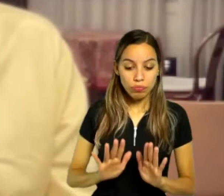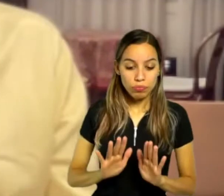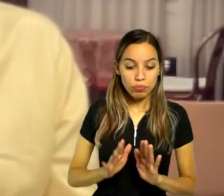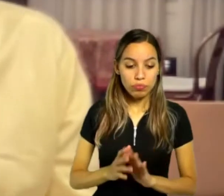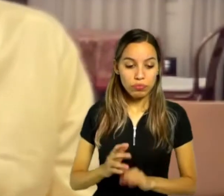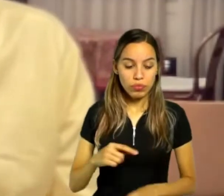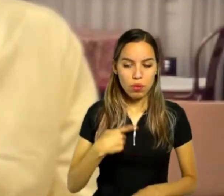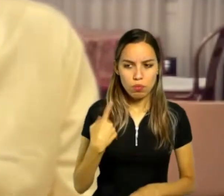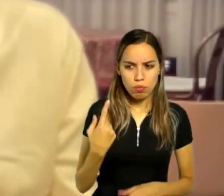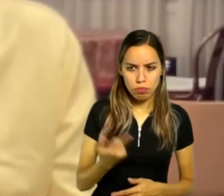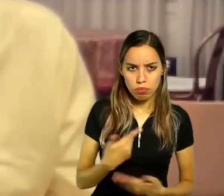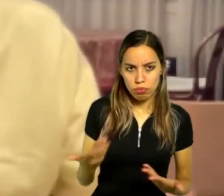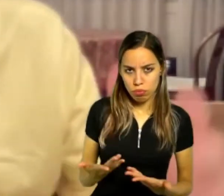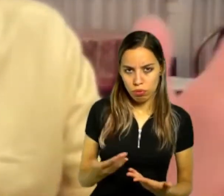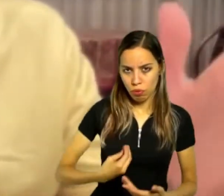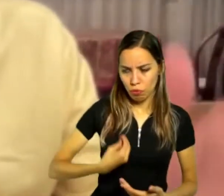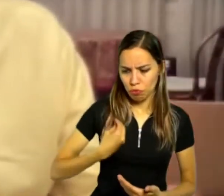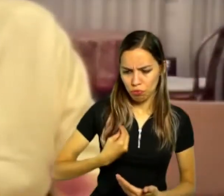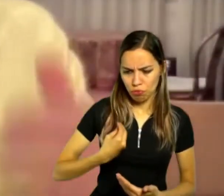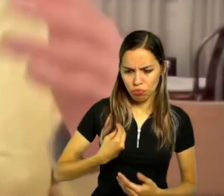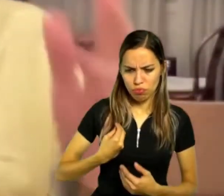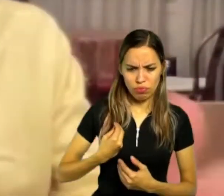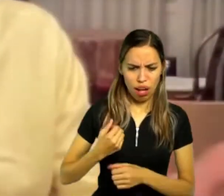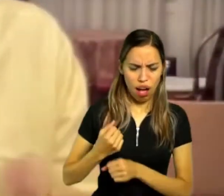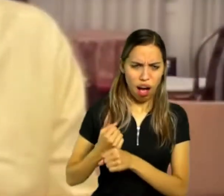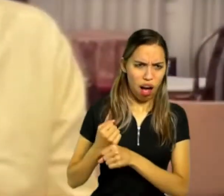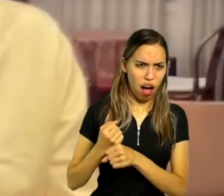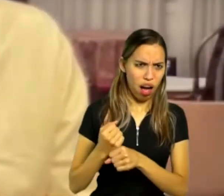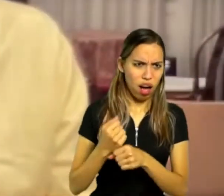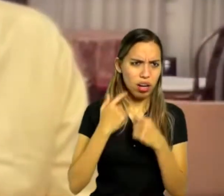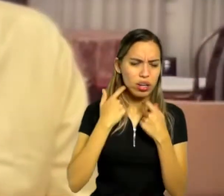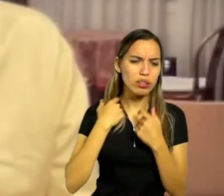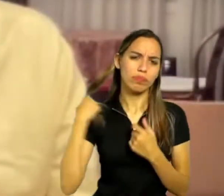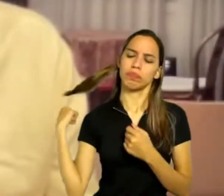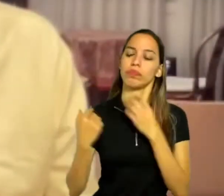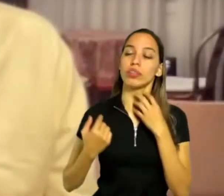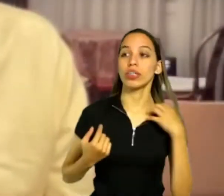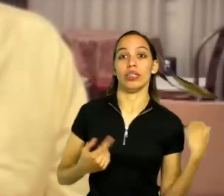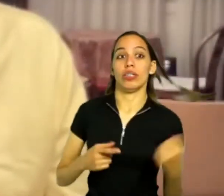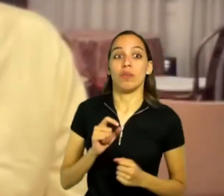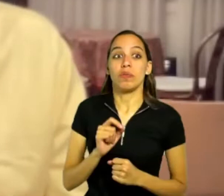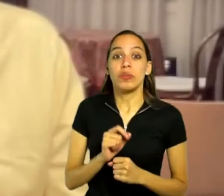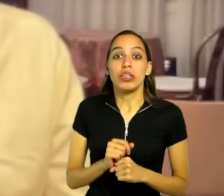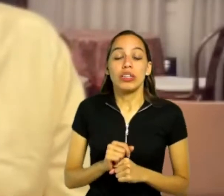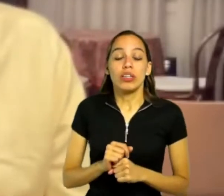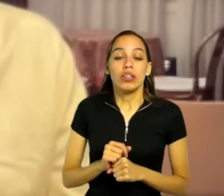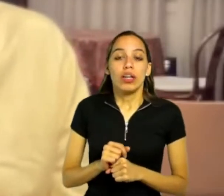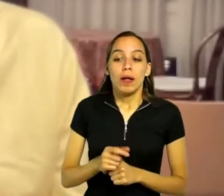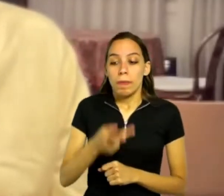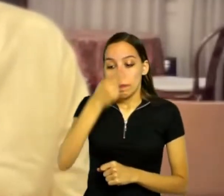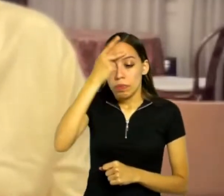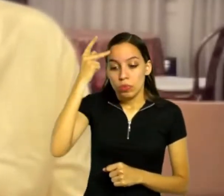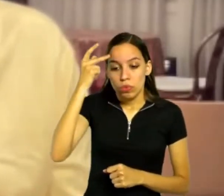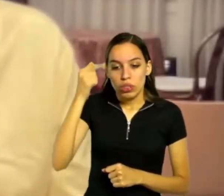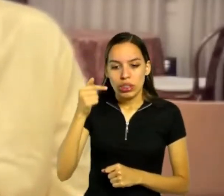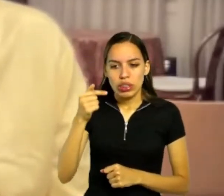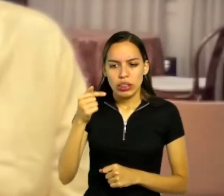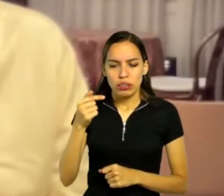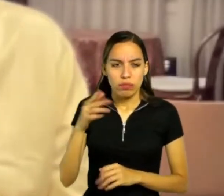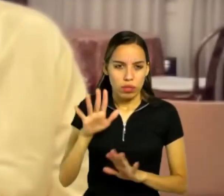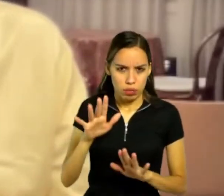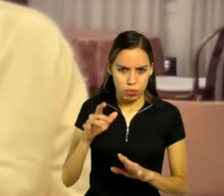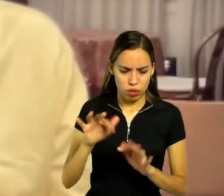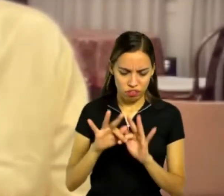Hoje. Você morre alguém na família com 72 anos. Você fala, meu tio morreu cedo,